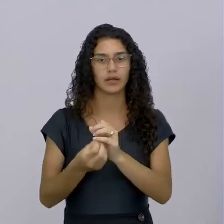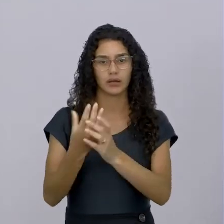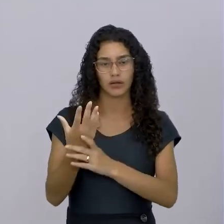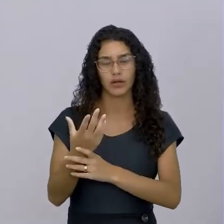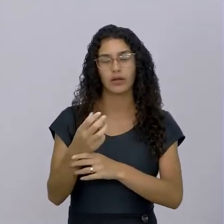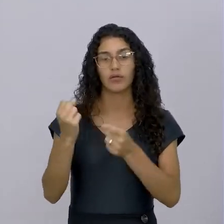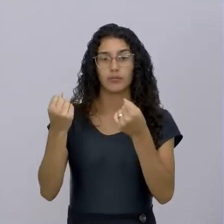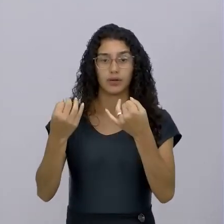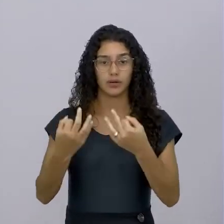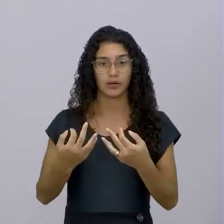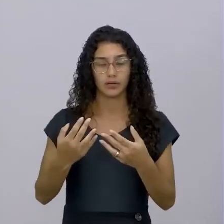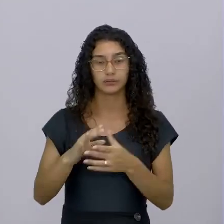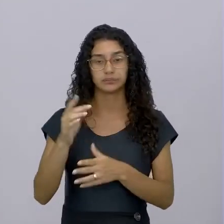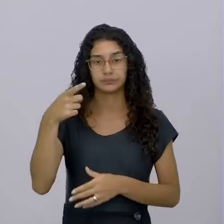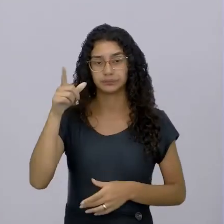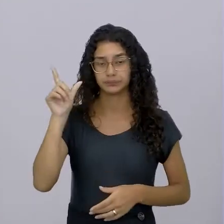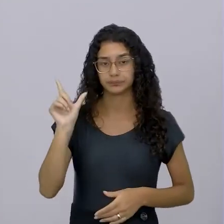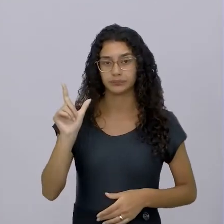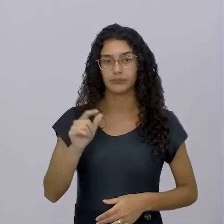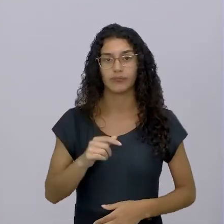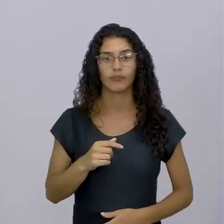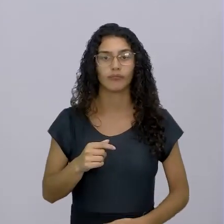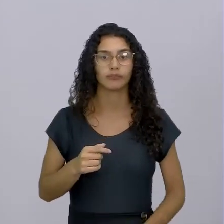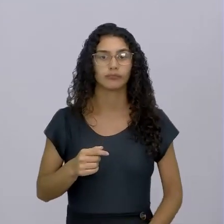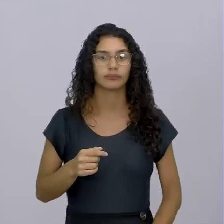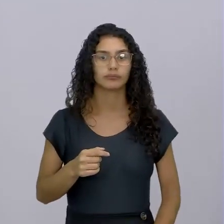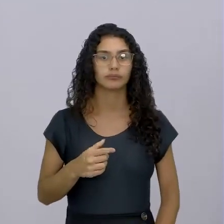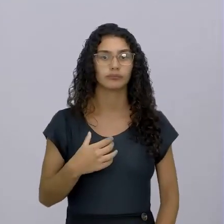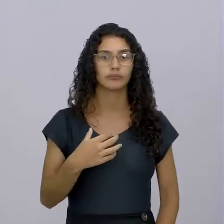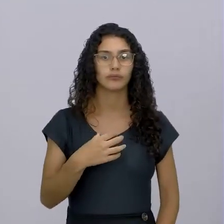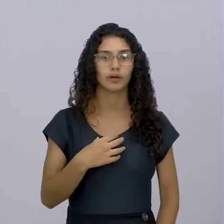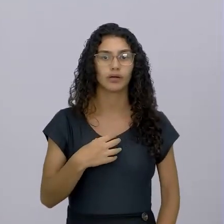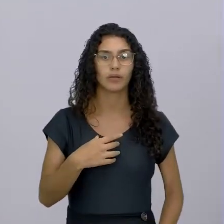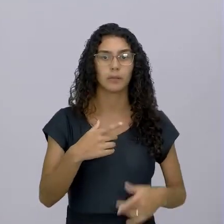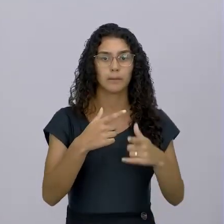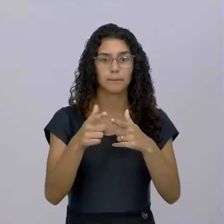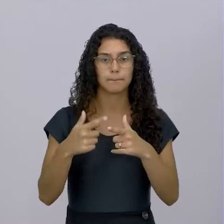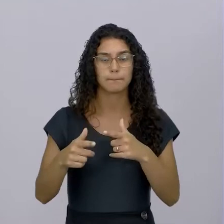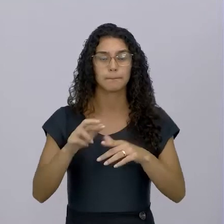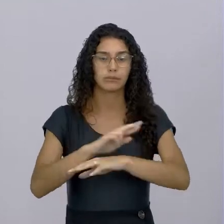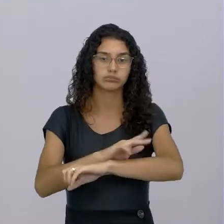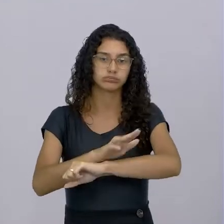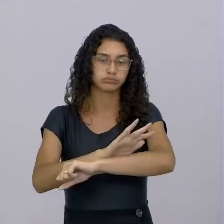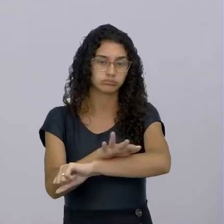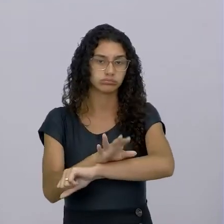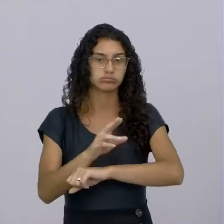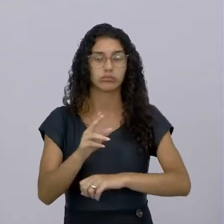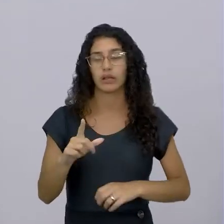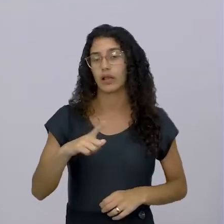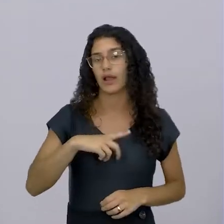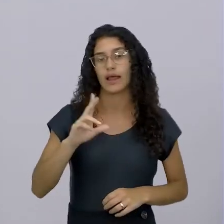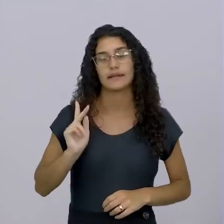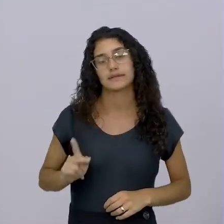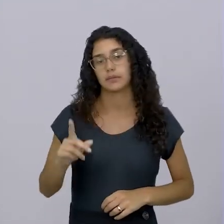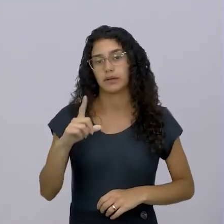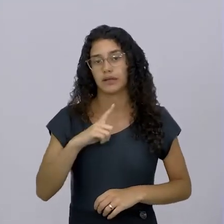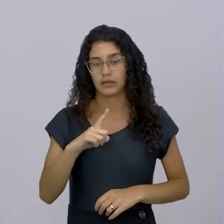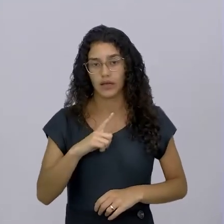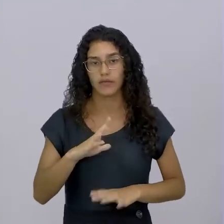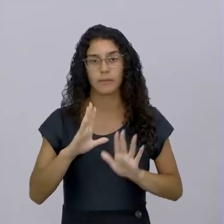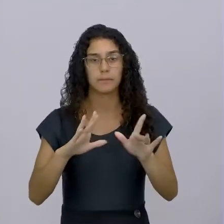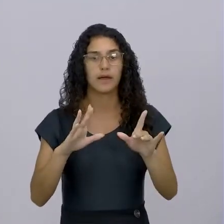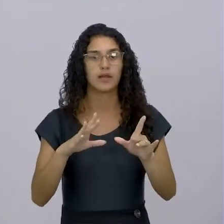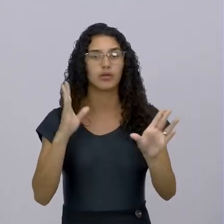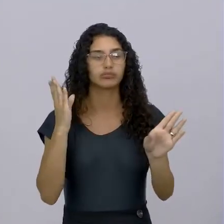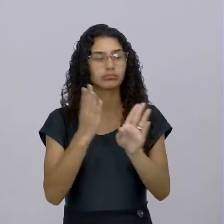Então, eu estava falando anteriormente ali da questão das cotas raciais, nem sempre existiu isso, mas a partir do momento em que